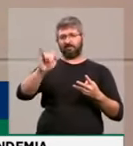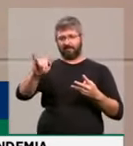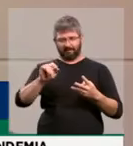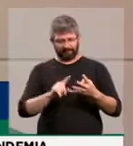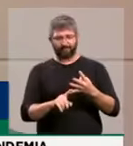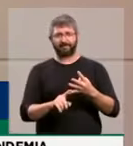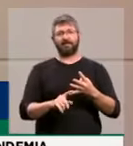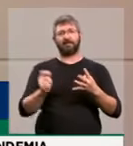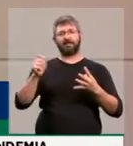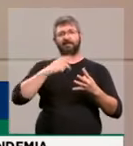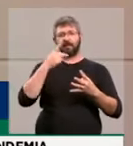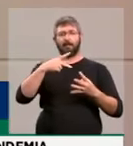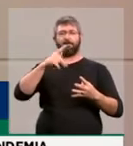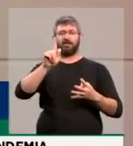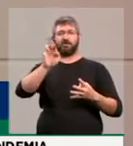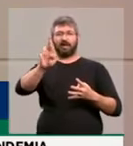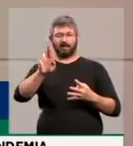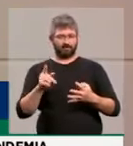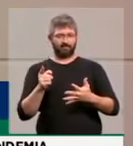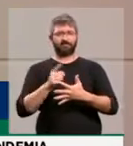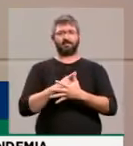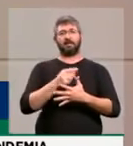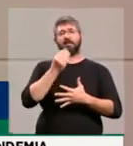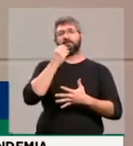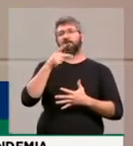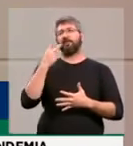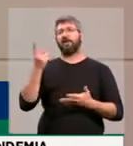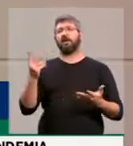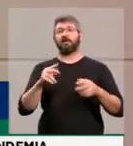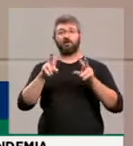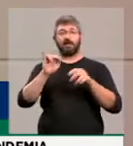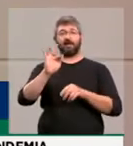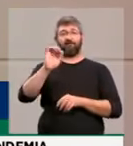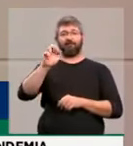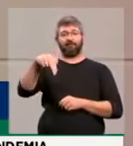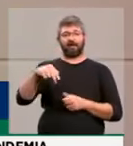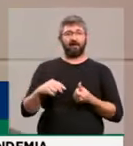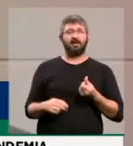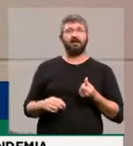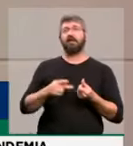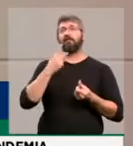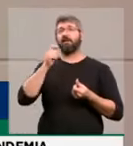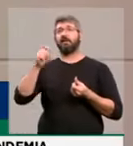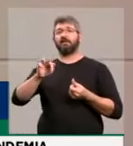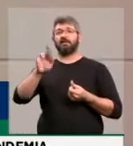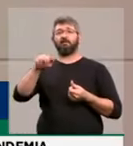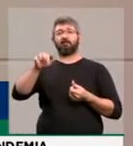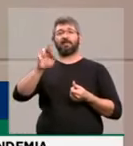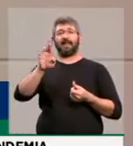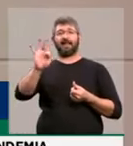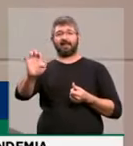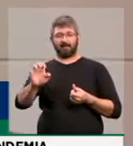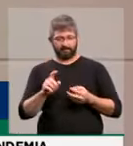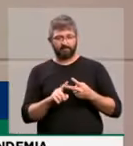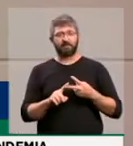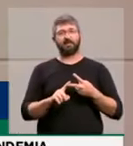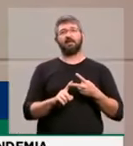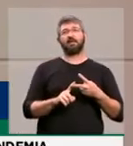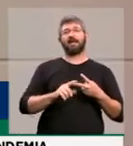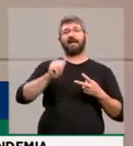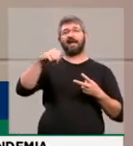eu poderia falar da Procuradoria-Geral da República, eu poderia falar do IFAM, eu poderia falar da FUNARTE, eu poderia falar